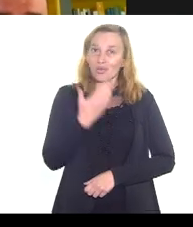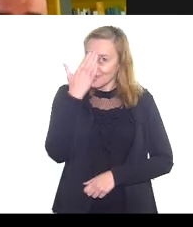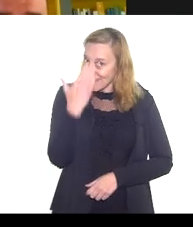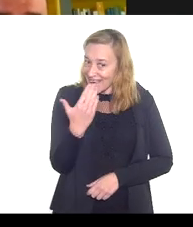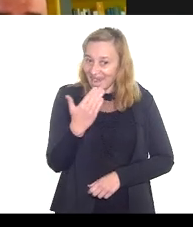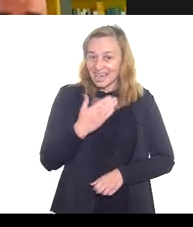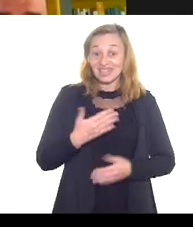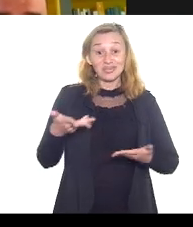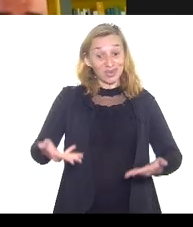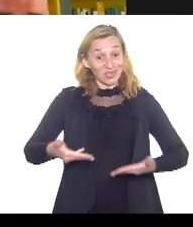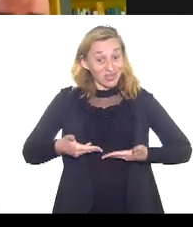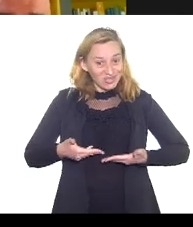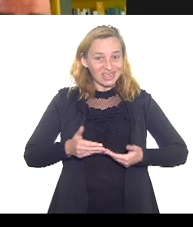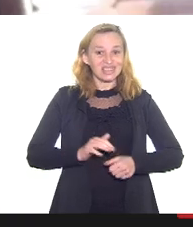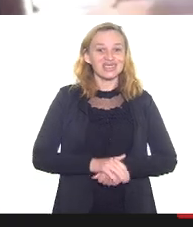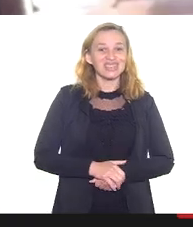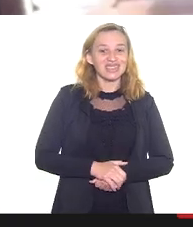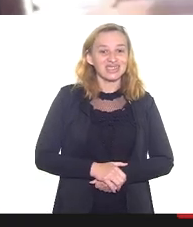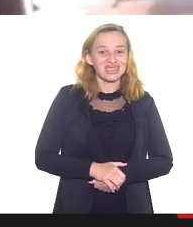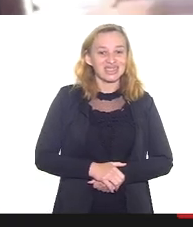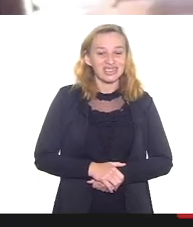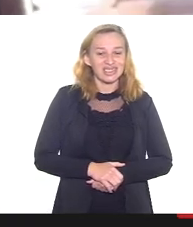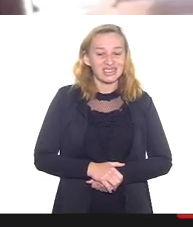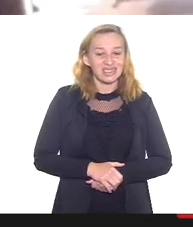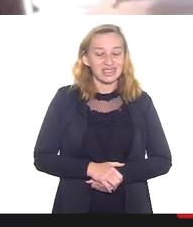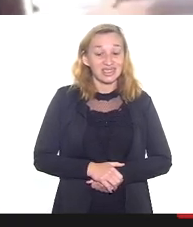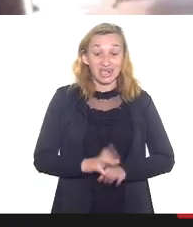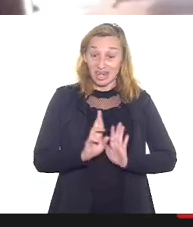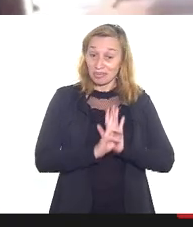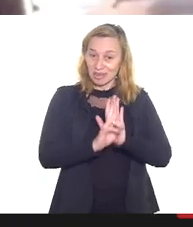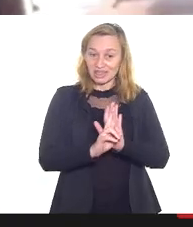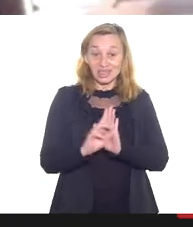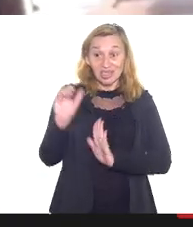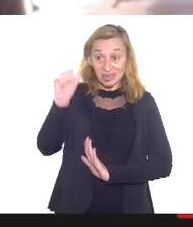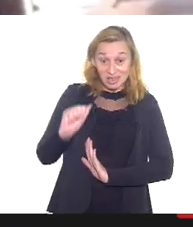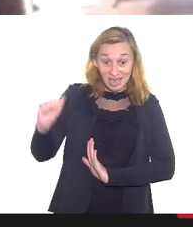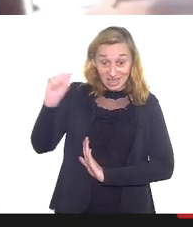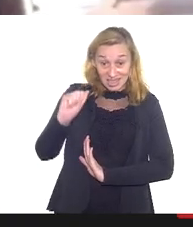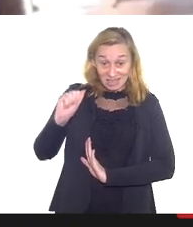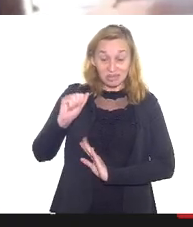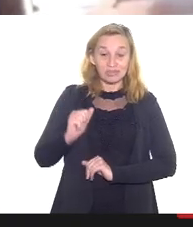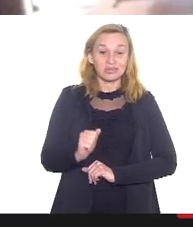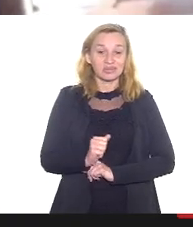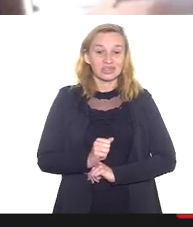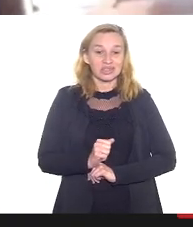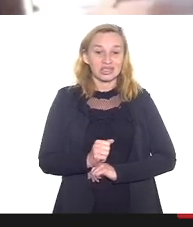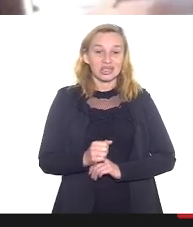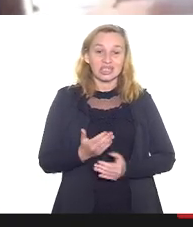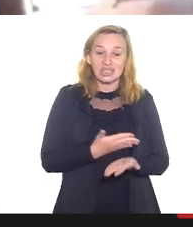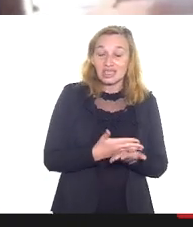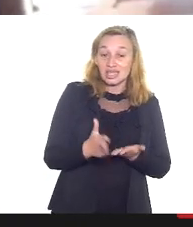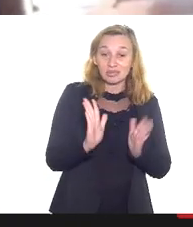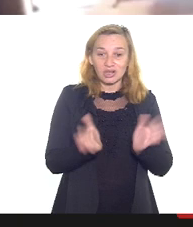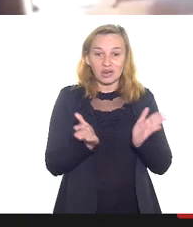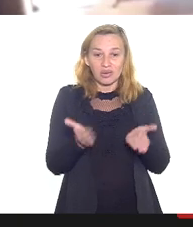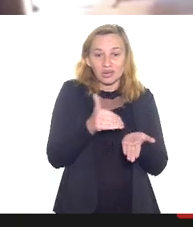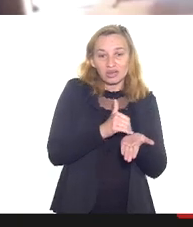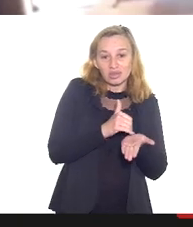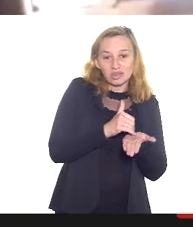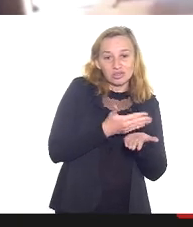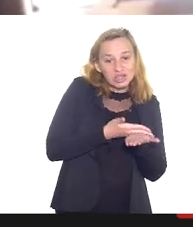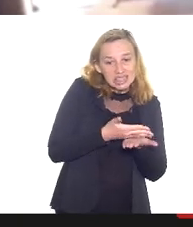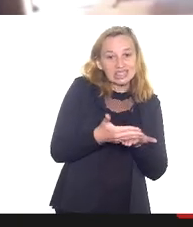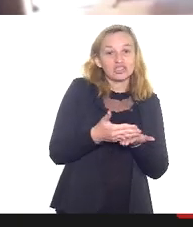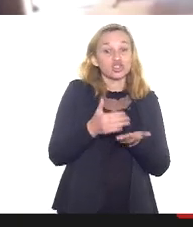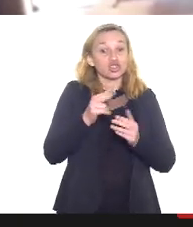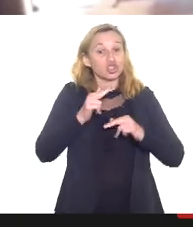Obrigada pelo convite. Eu estou representando a associação, nós tomamos posse agora no início de junho,